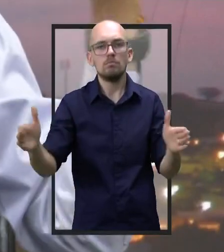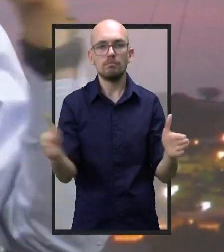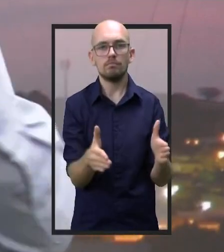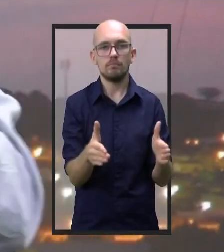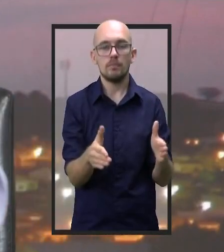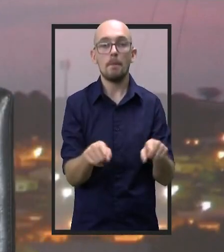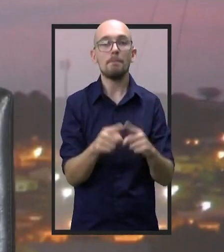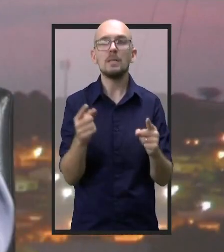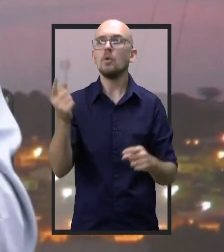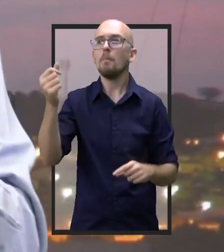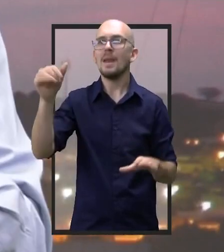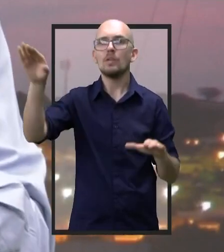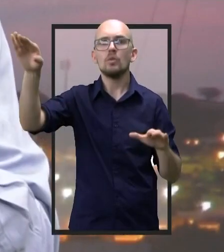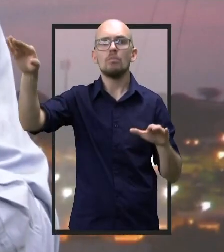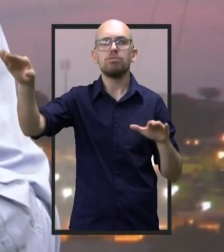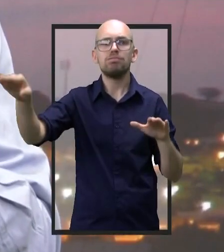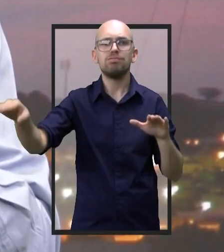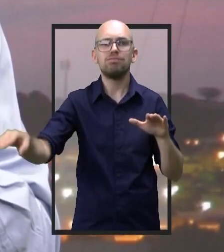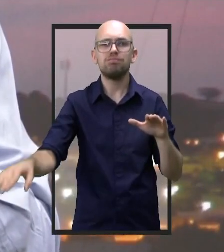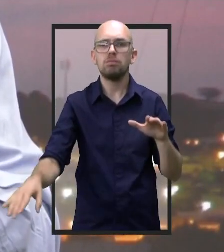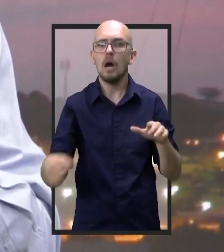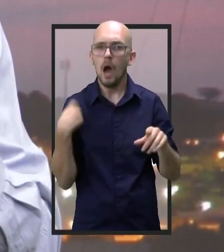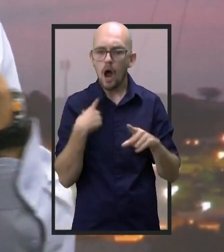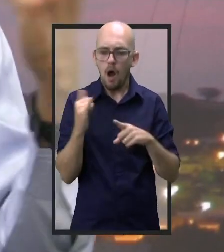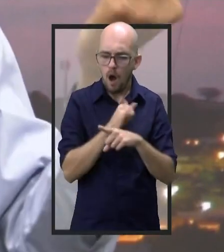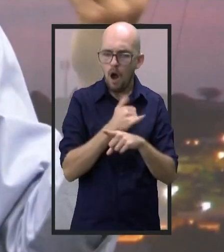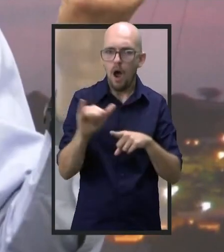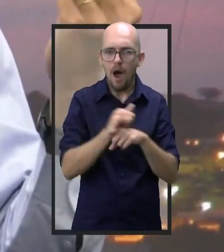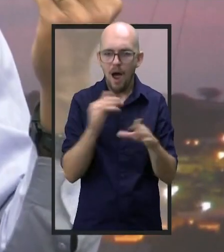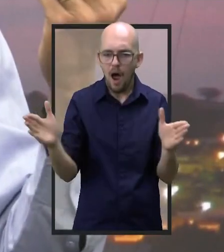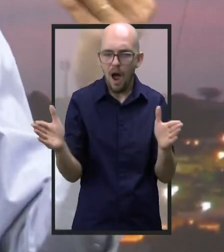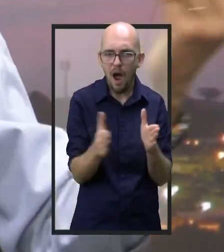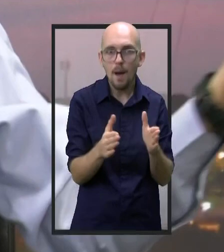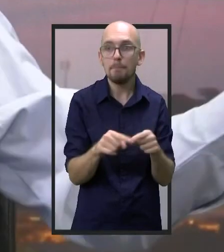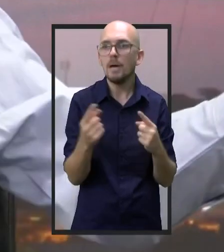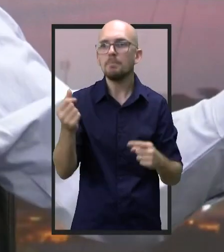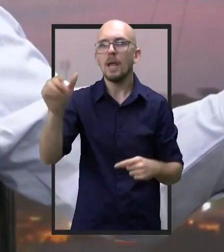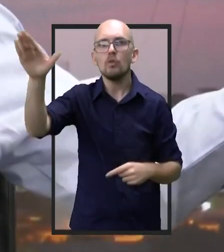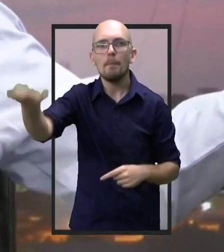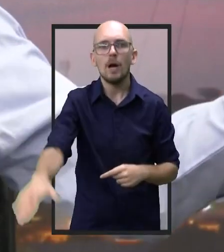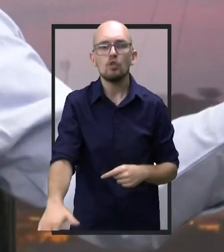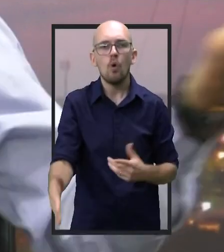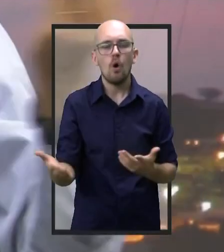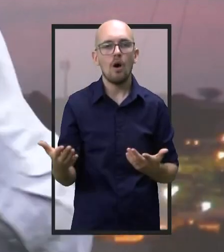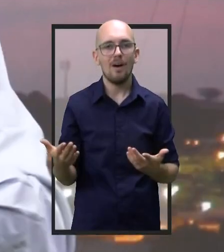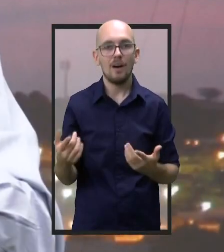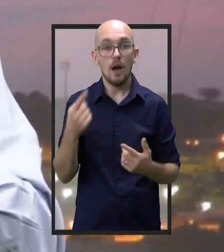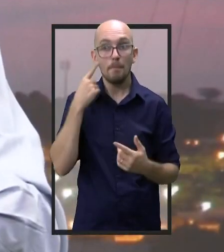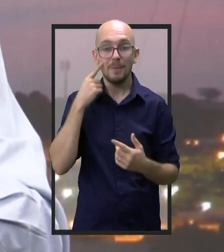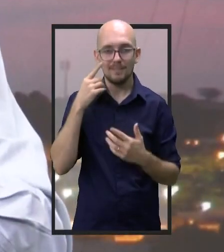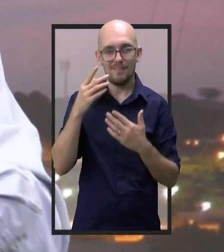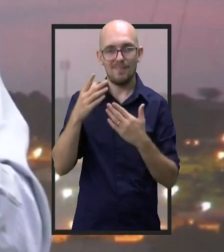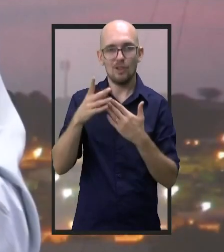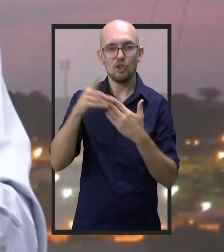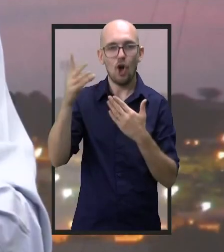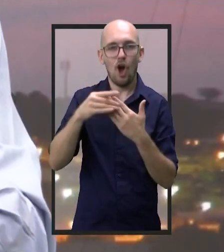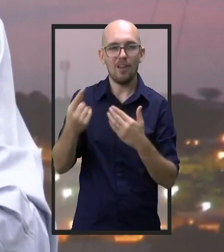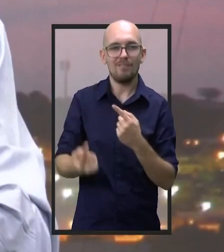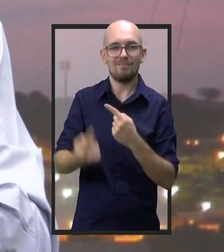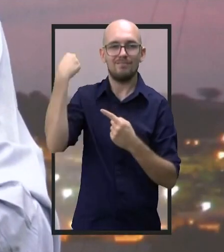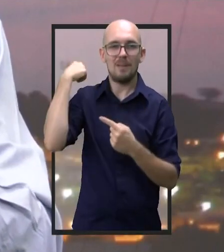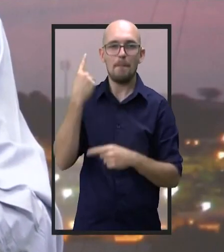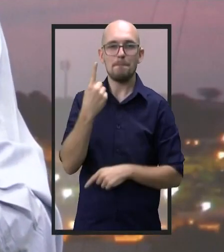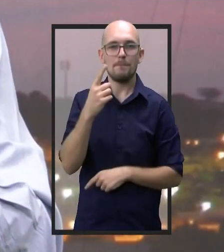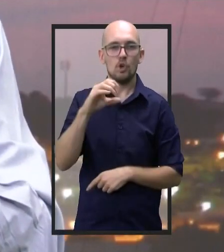agrícolas abaixou um absurdo. Né? Se você pegar o preço relativo, trazer em dólar de 1970 para cá, nós